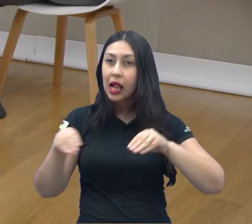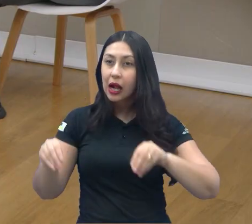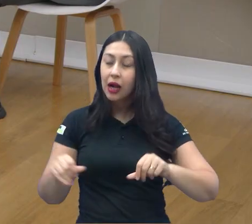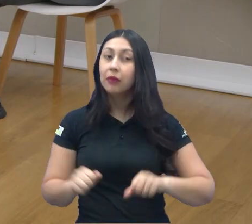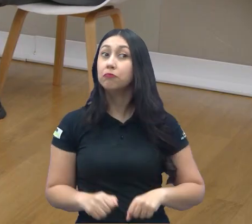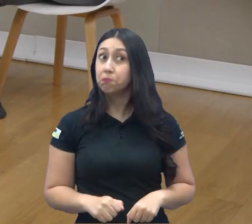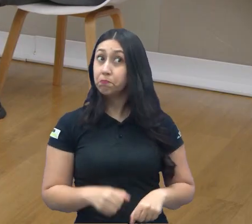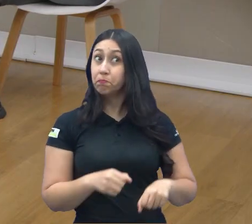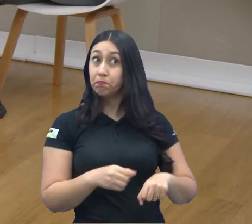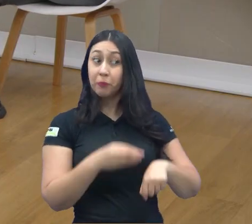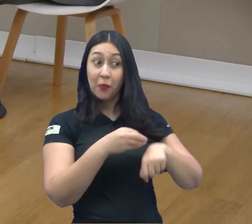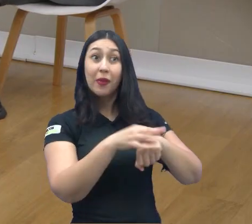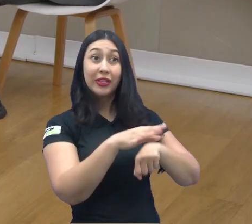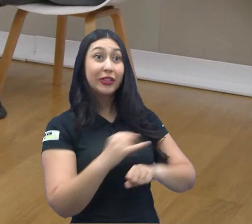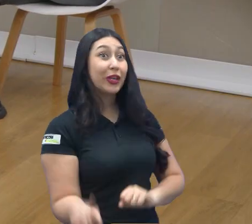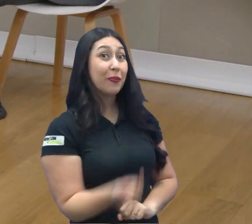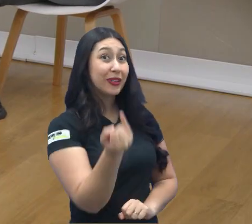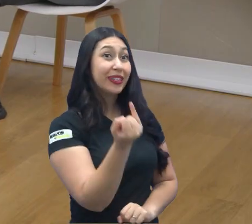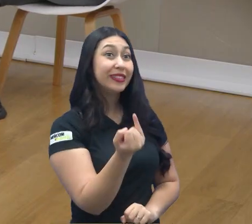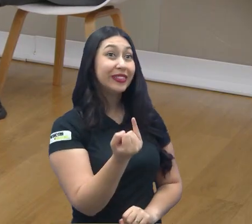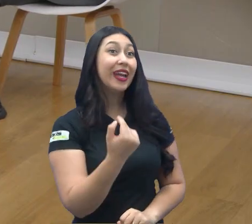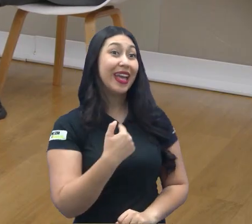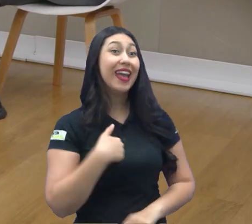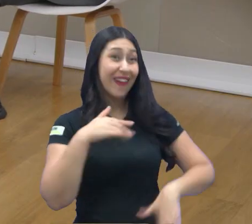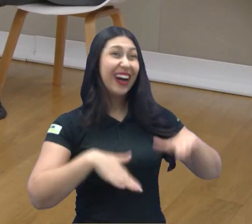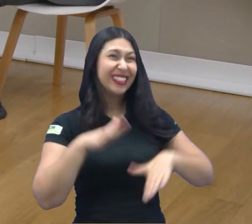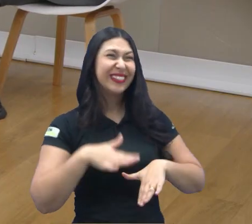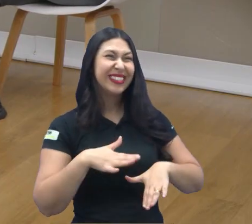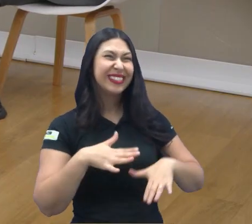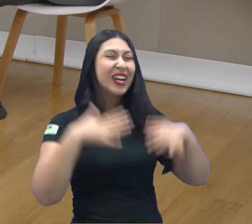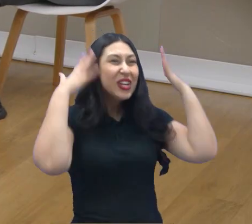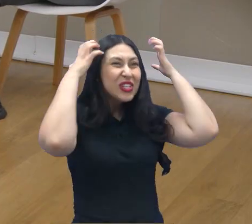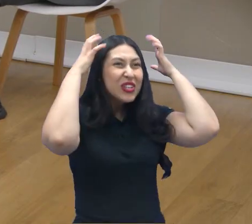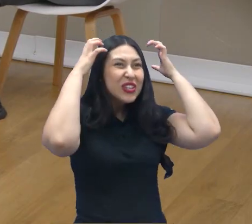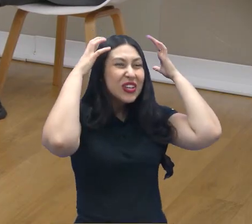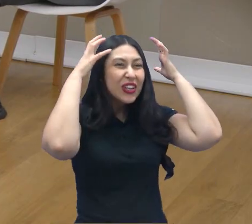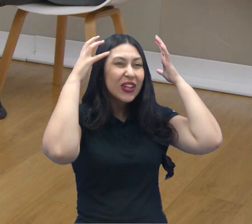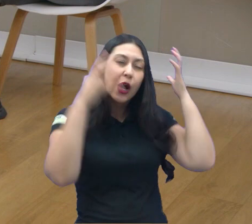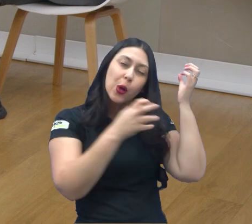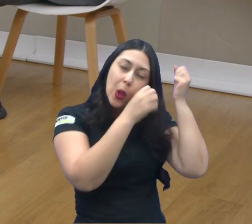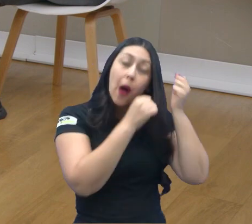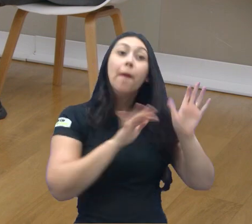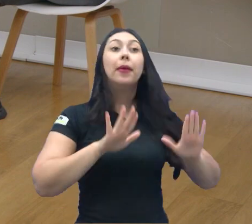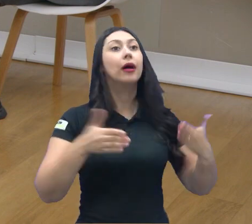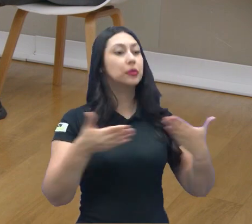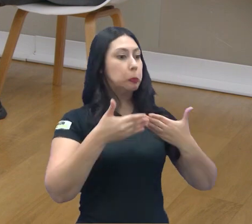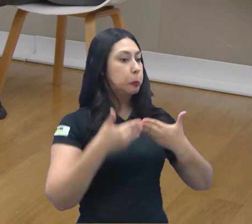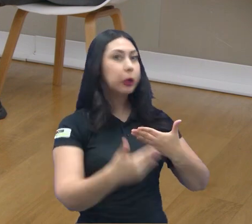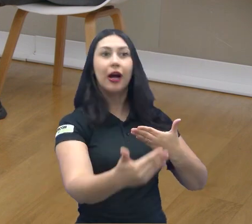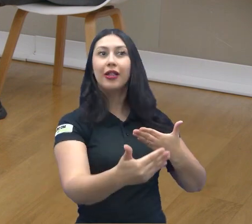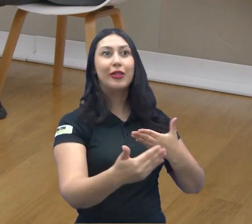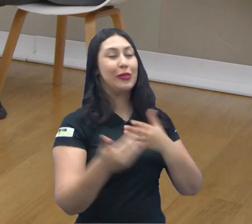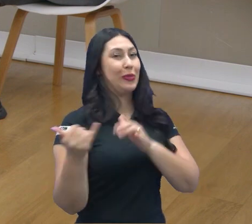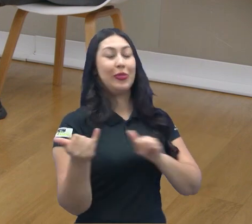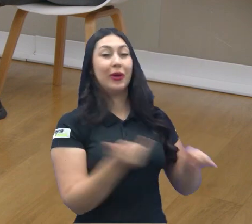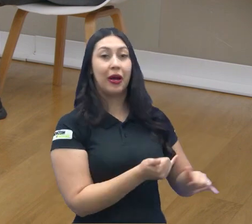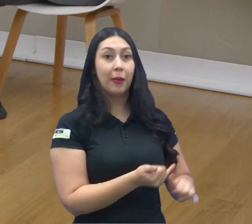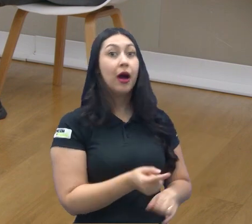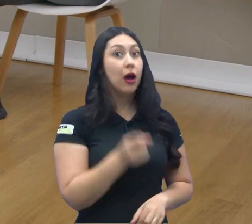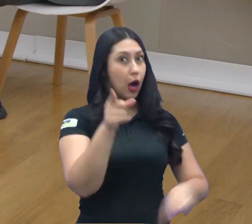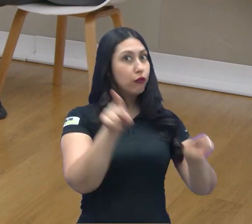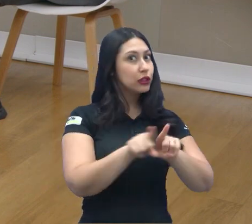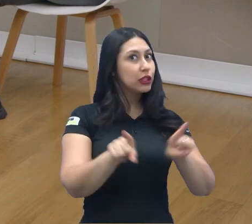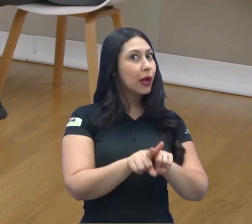viu? Eu costumo dormir com os meus cabelos molhados com muita frequência, mas a partir de hoje, espero que se você em casa também dorme com o cabelo molhado, olha, nada